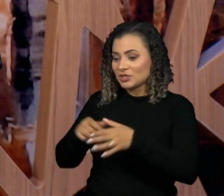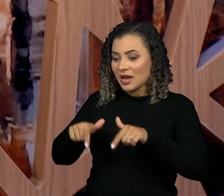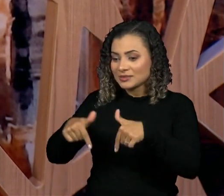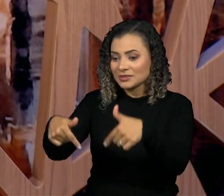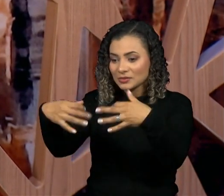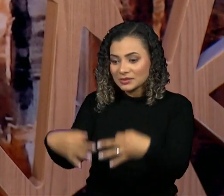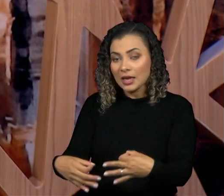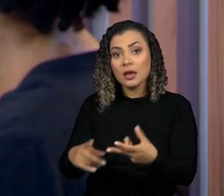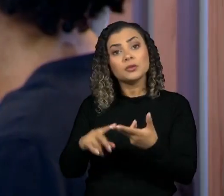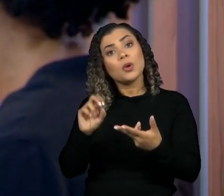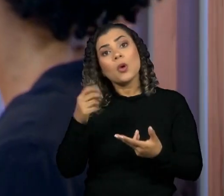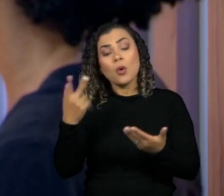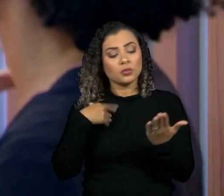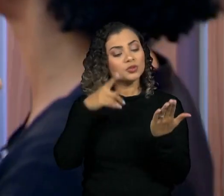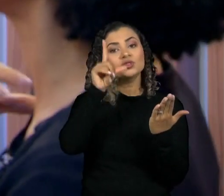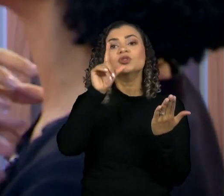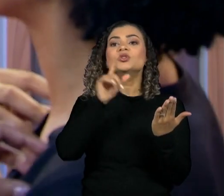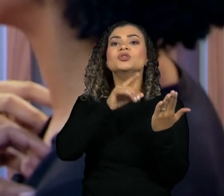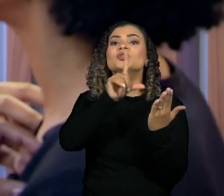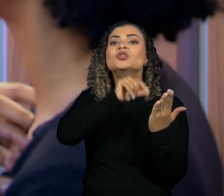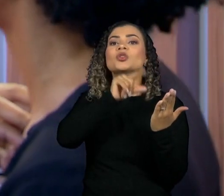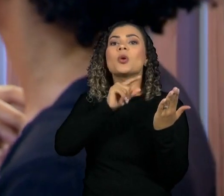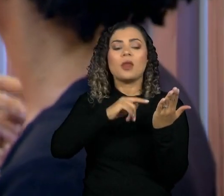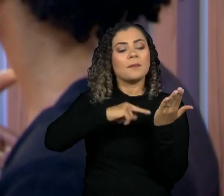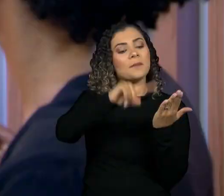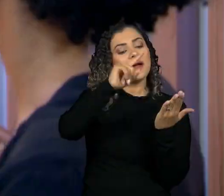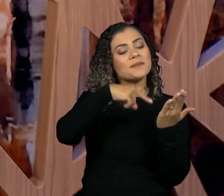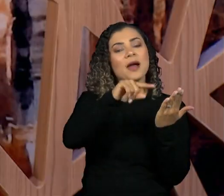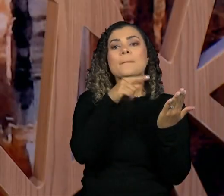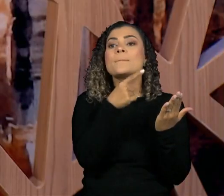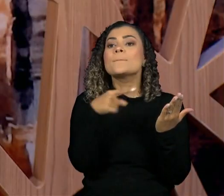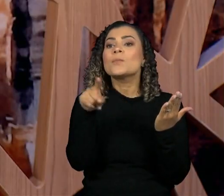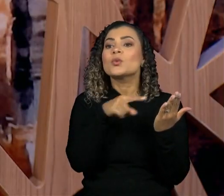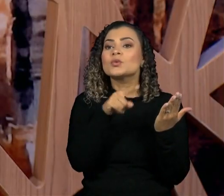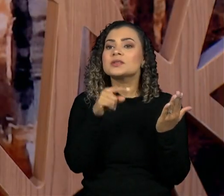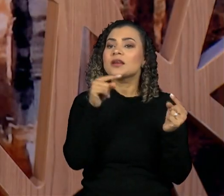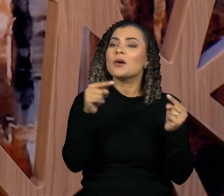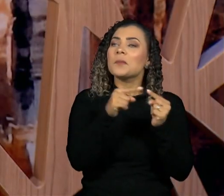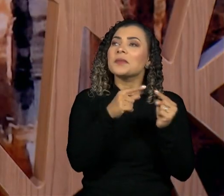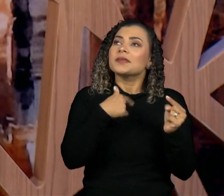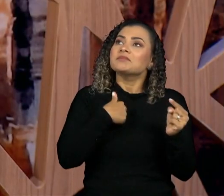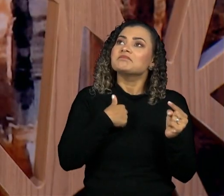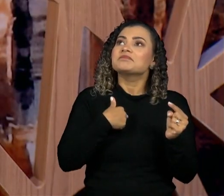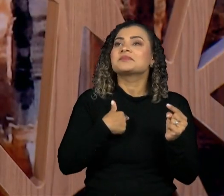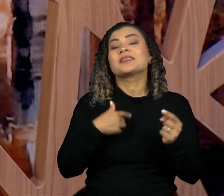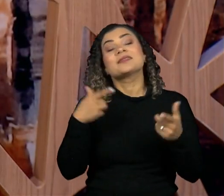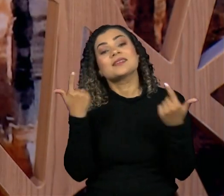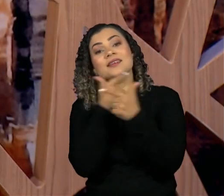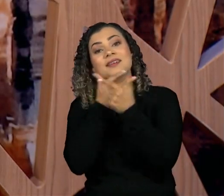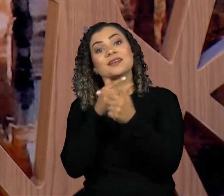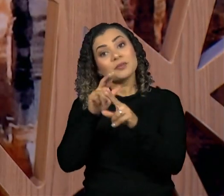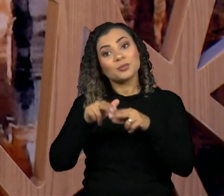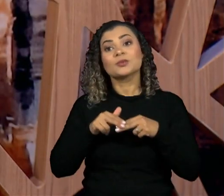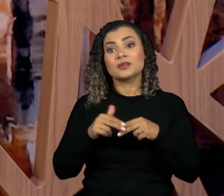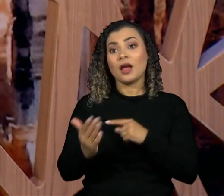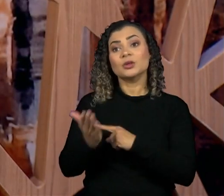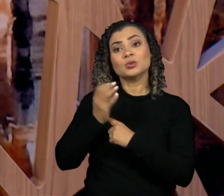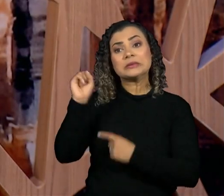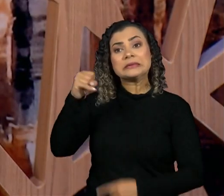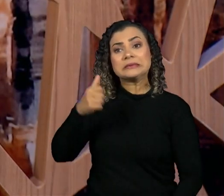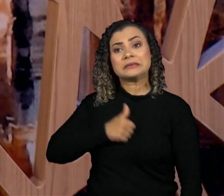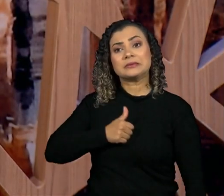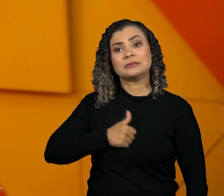uma playlist mais agradável, porque eu tenho uma boa sensação que está acontecendo dentro de mim. Então, eu falaria que sim, ajuda na